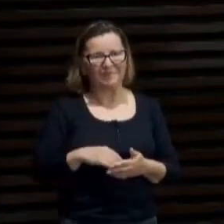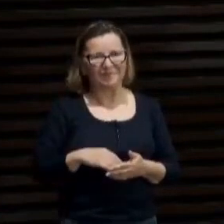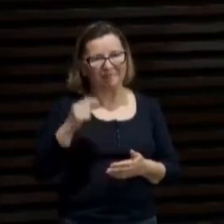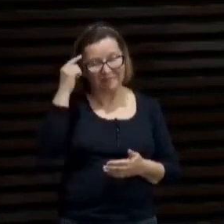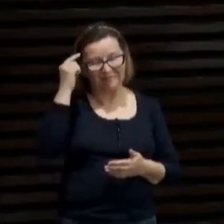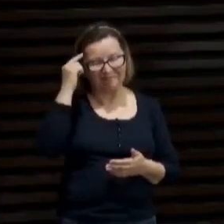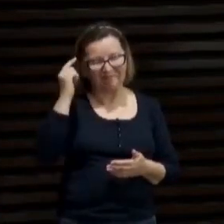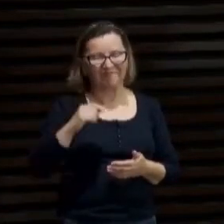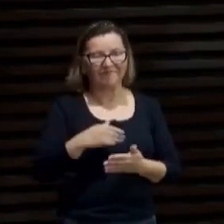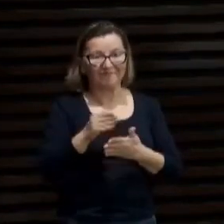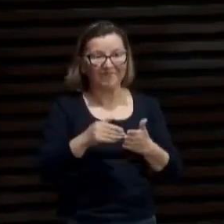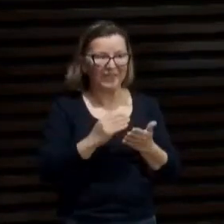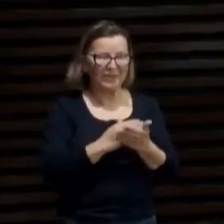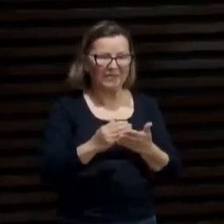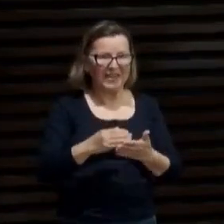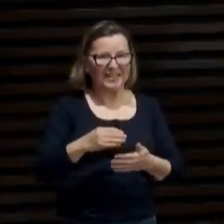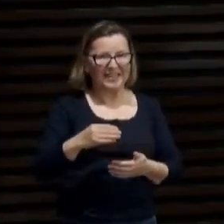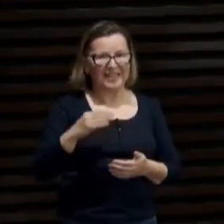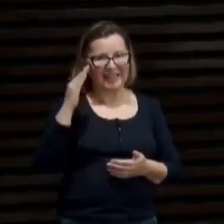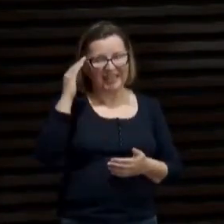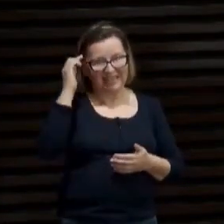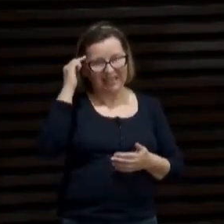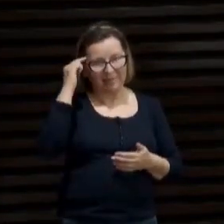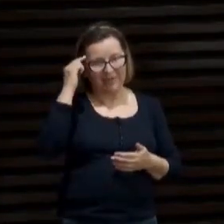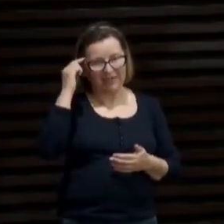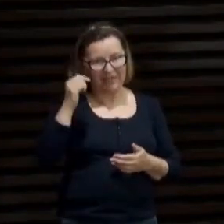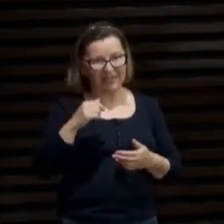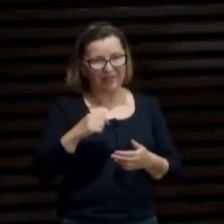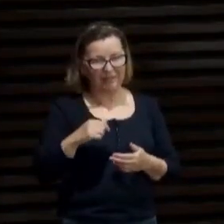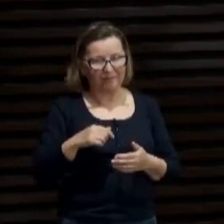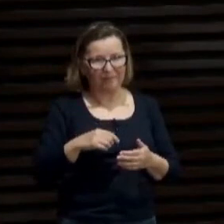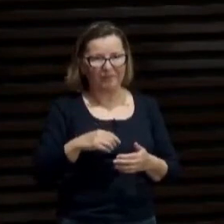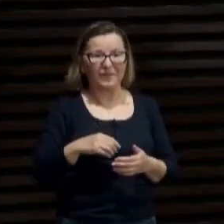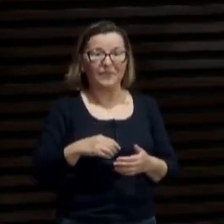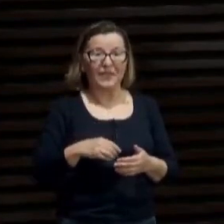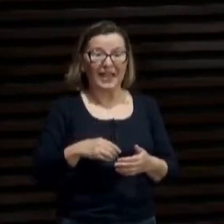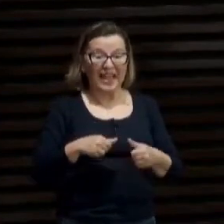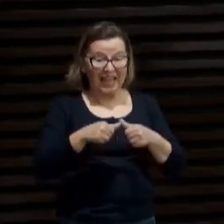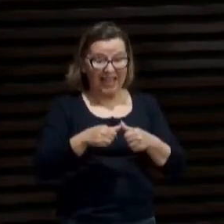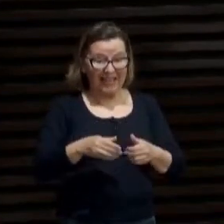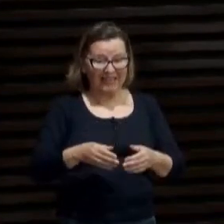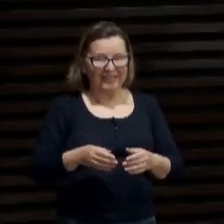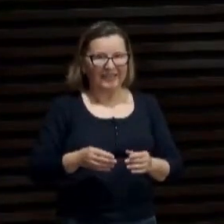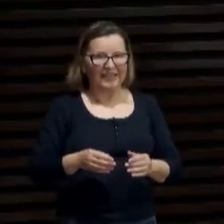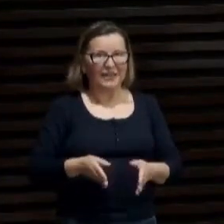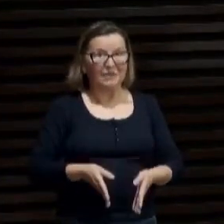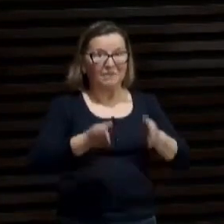mente. Esse prédio ficou lindo a reforma, mas antes dele existir, ele existiu na mente do arquiteto, e agora ele existe